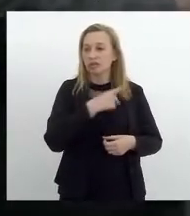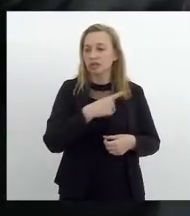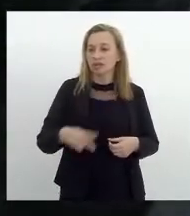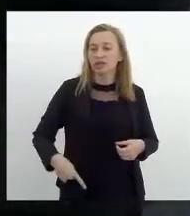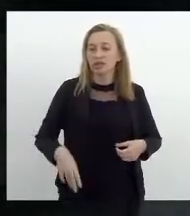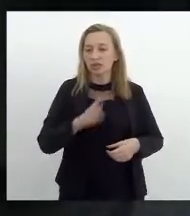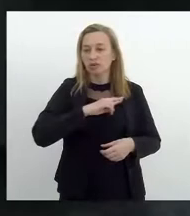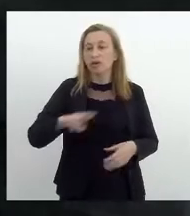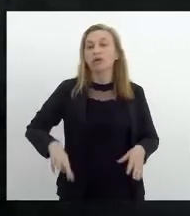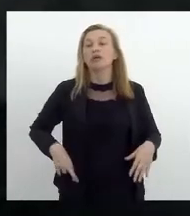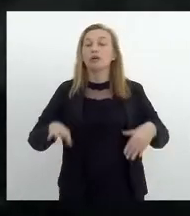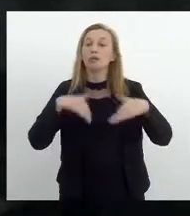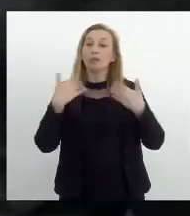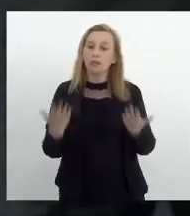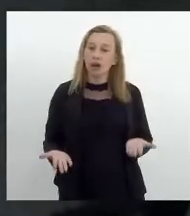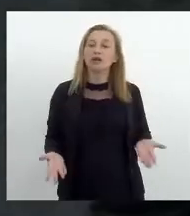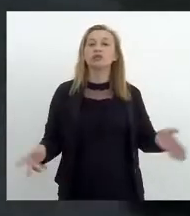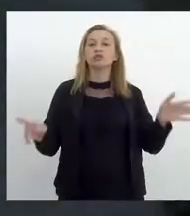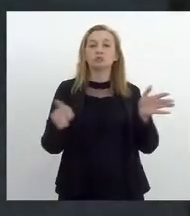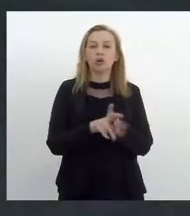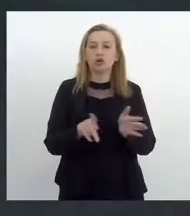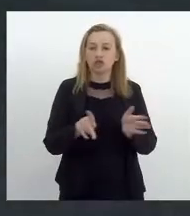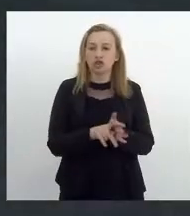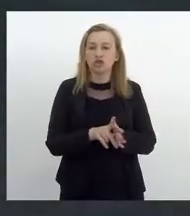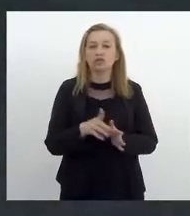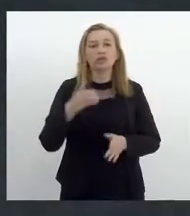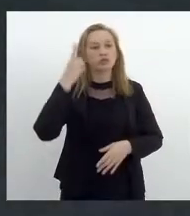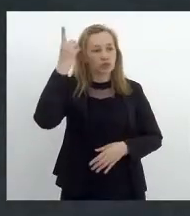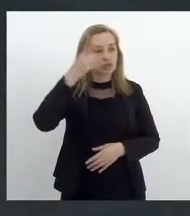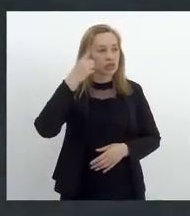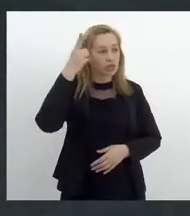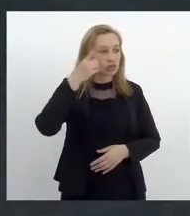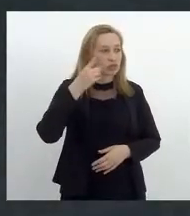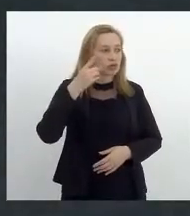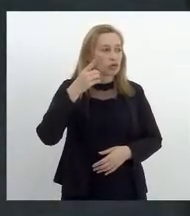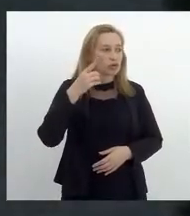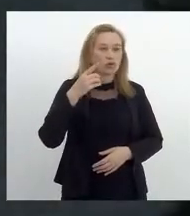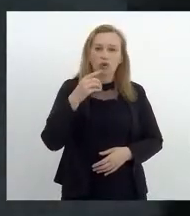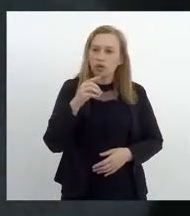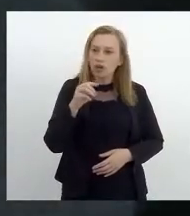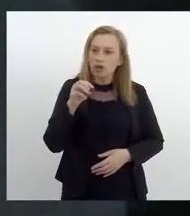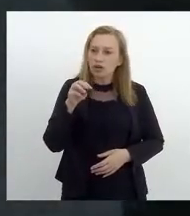Mas, entretanto, o projeto deputado Austin Reis,